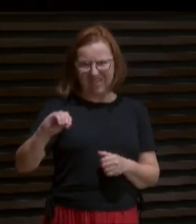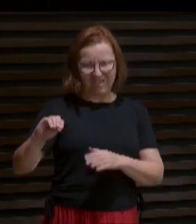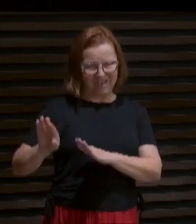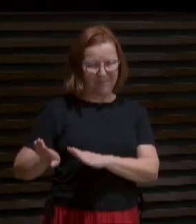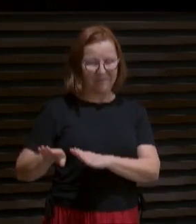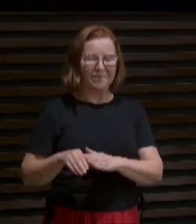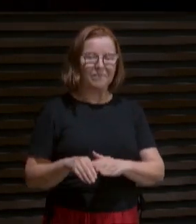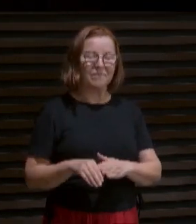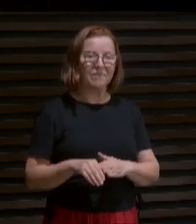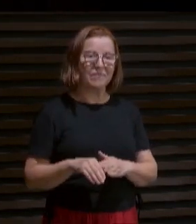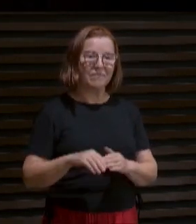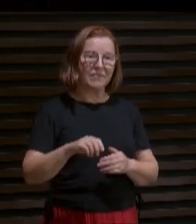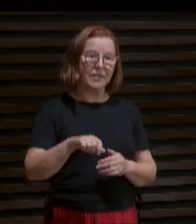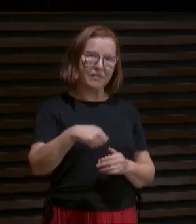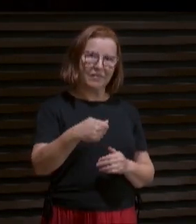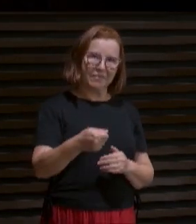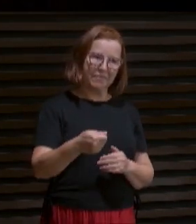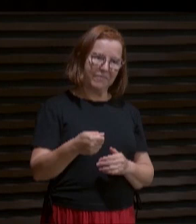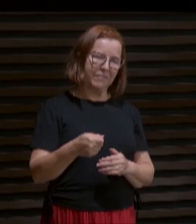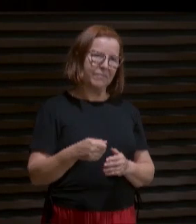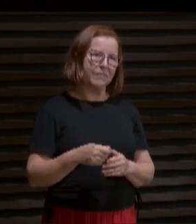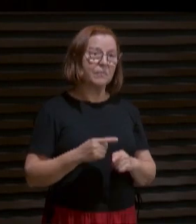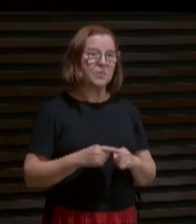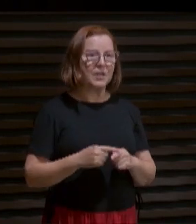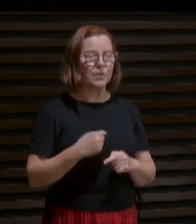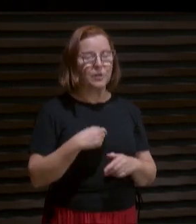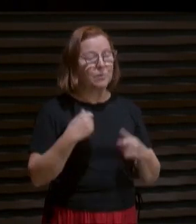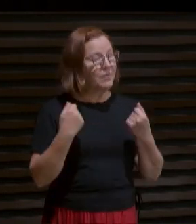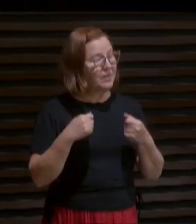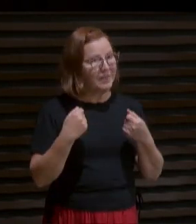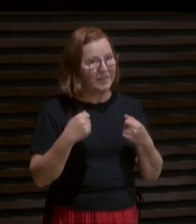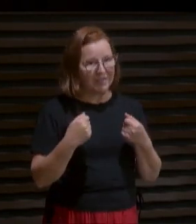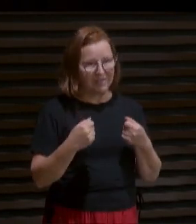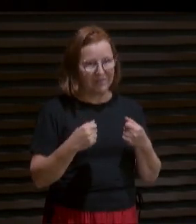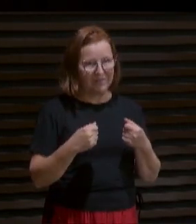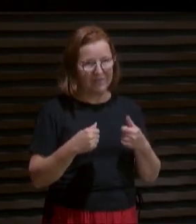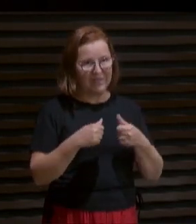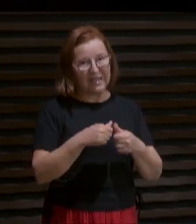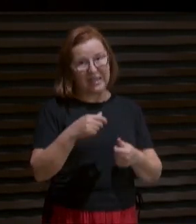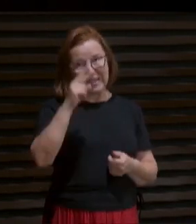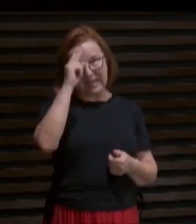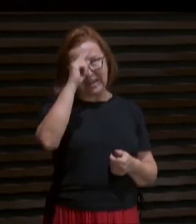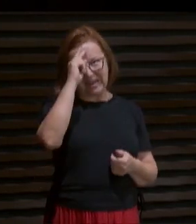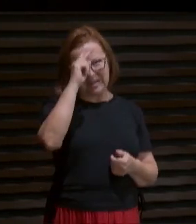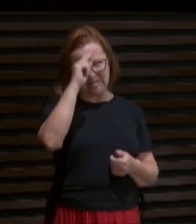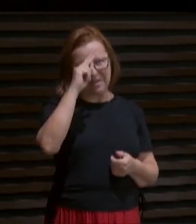aquele símbolo, porque eu não preciso mais desta lembrança